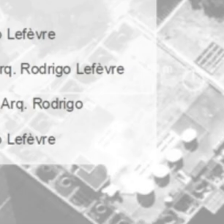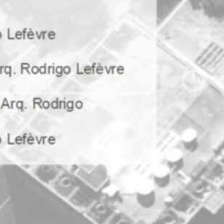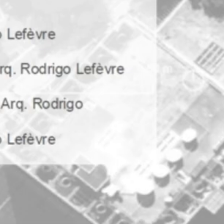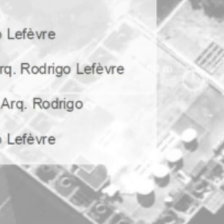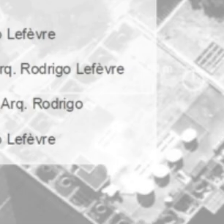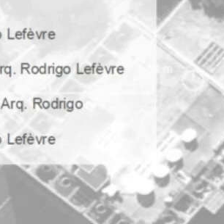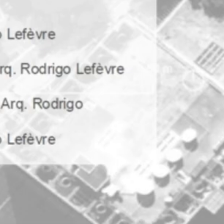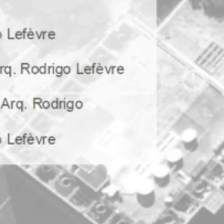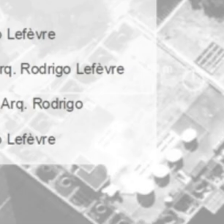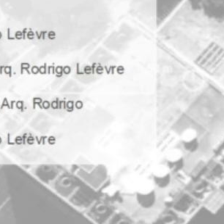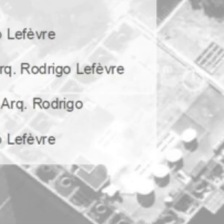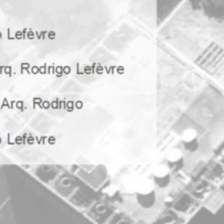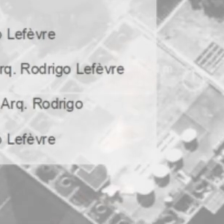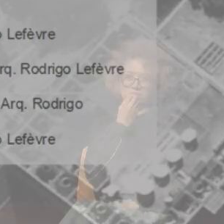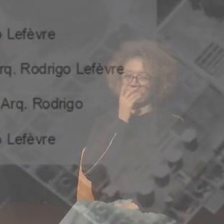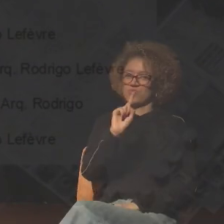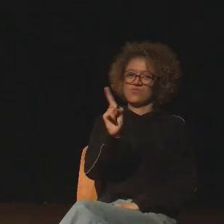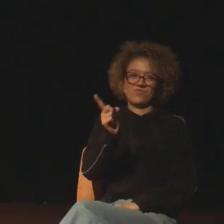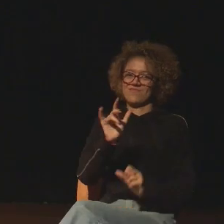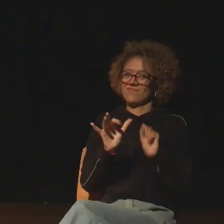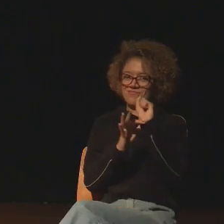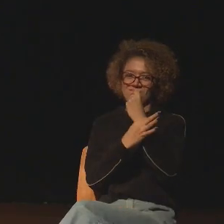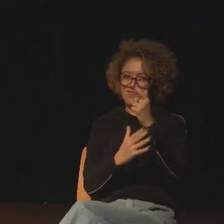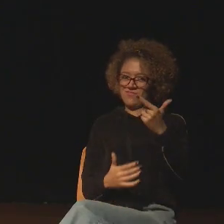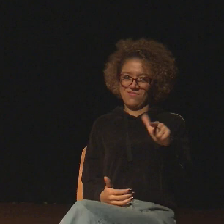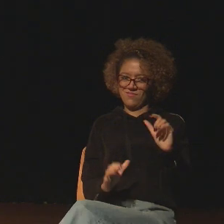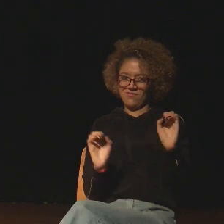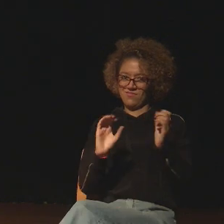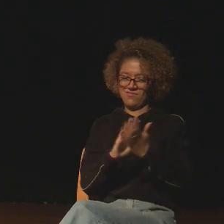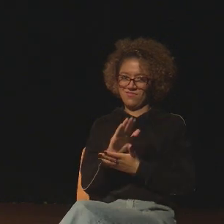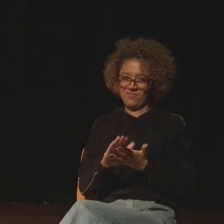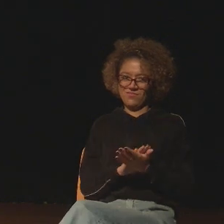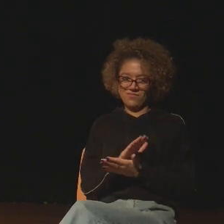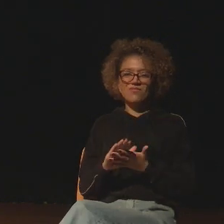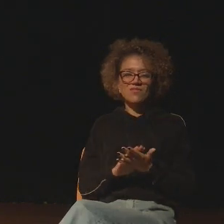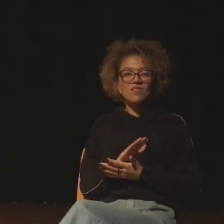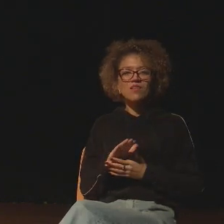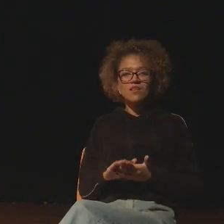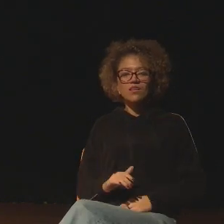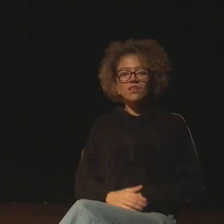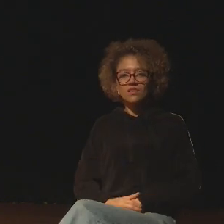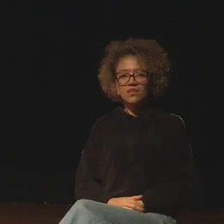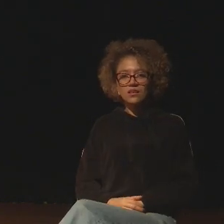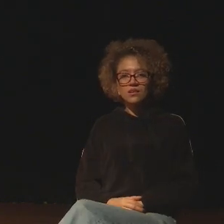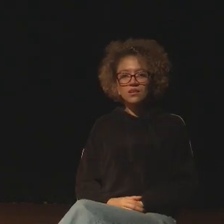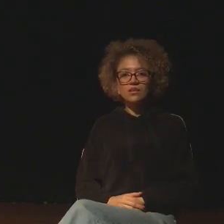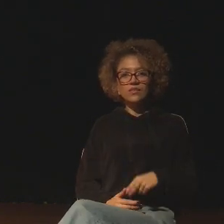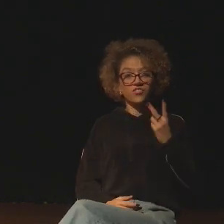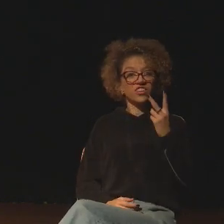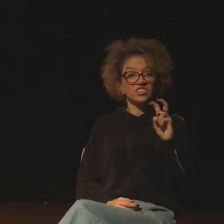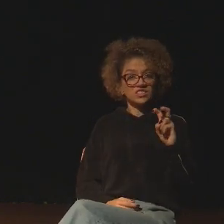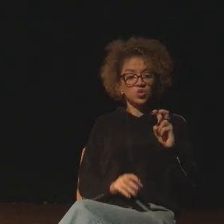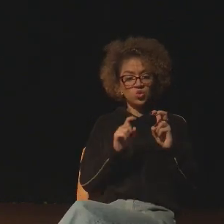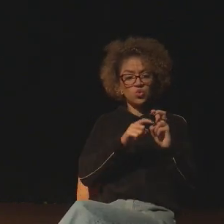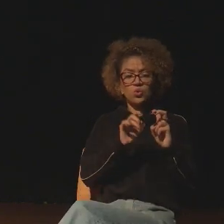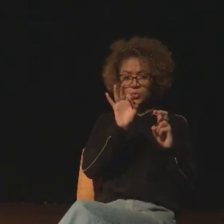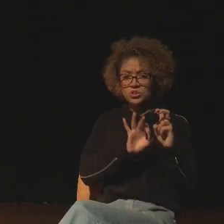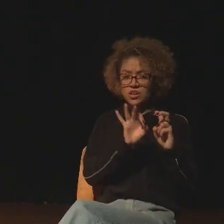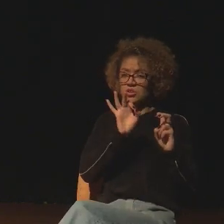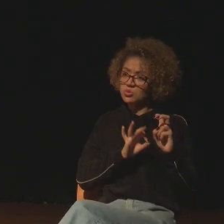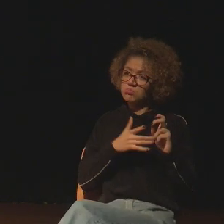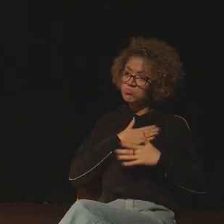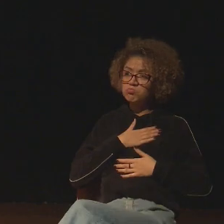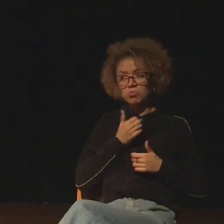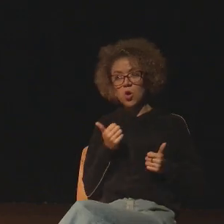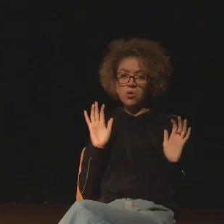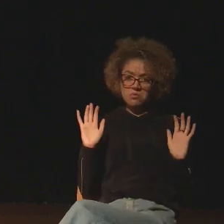duas inadequadas. A gente teve também uma parcela aqui de 25% achando adequadas, teve uma divisão, mas,